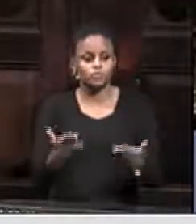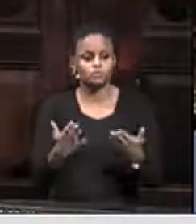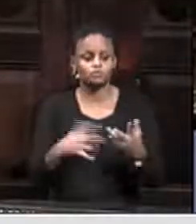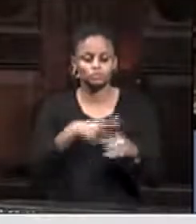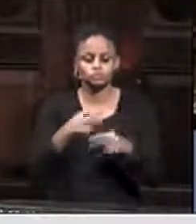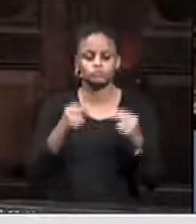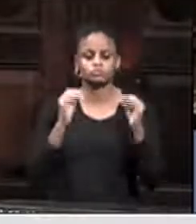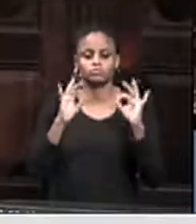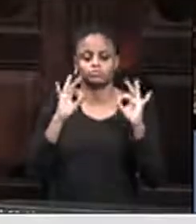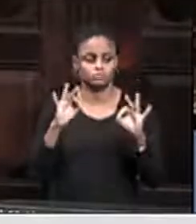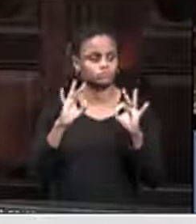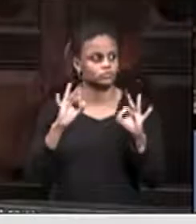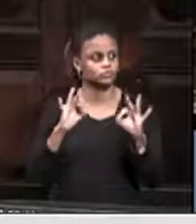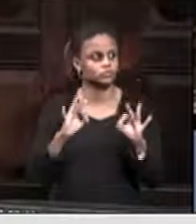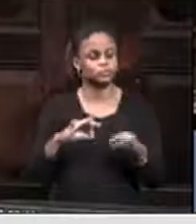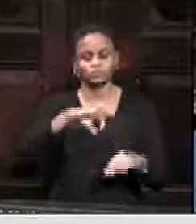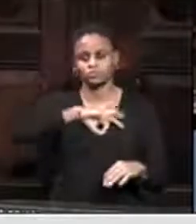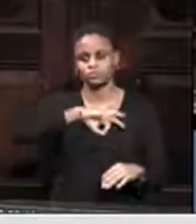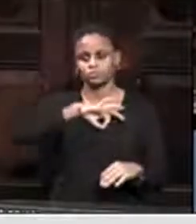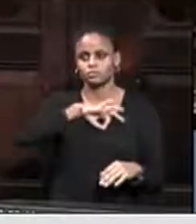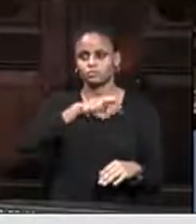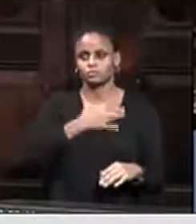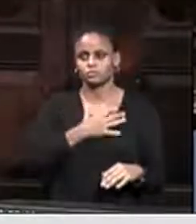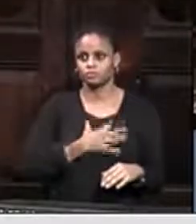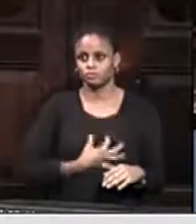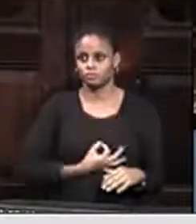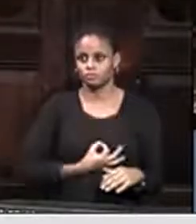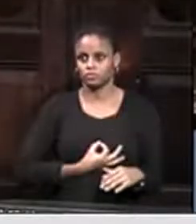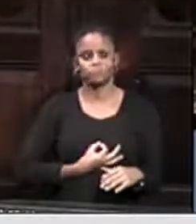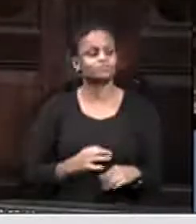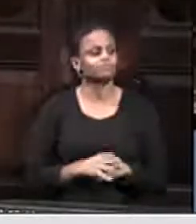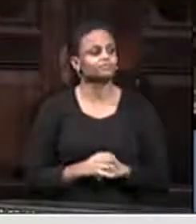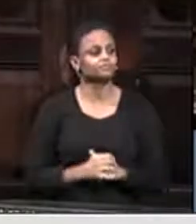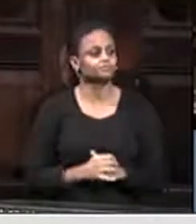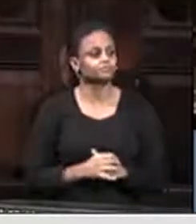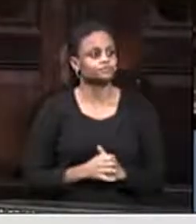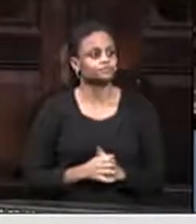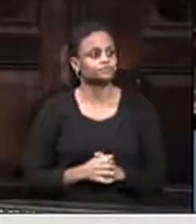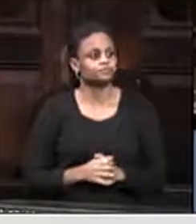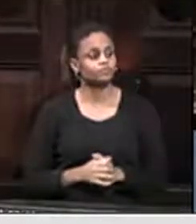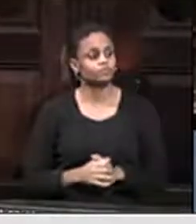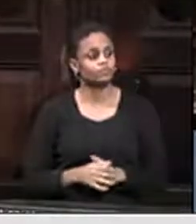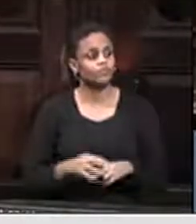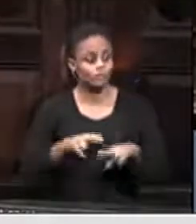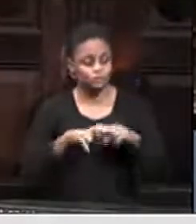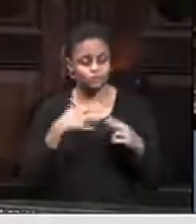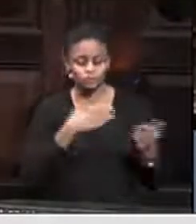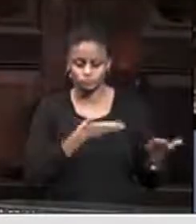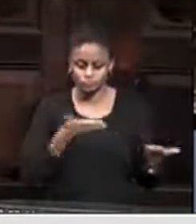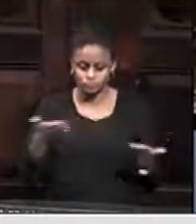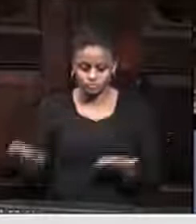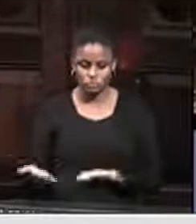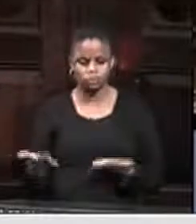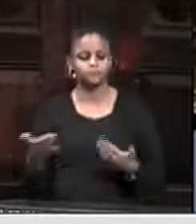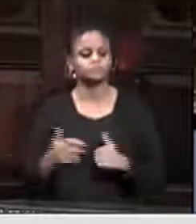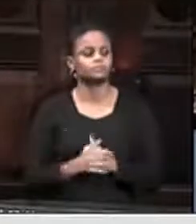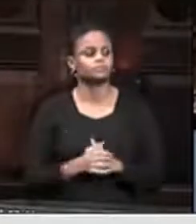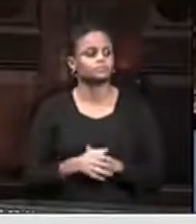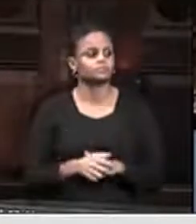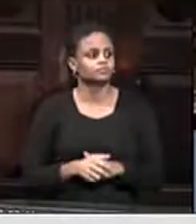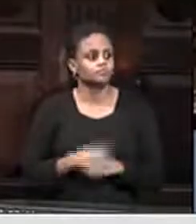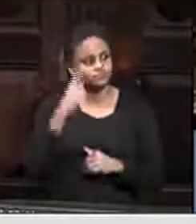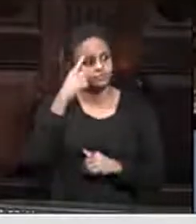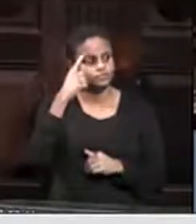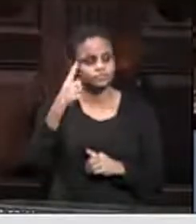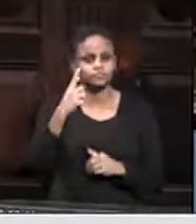Ambos receberão a medalha Tiradentes, representando os seus institutos. Portanto, faço aqui o convite e, lembrando, não quero